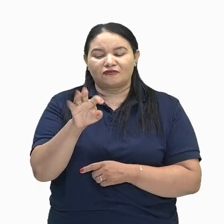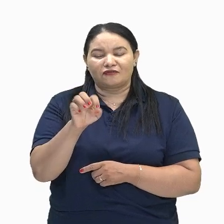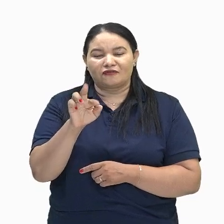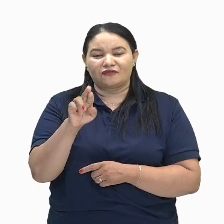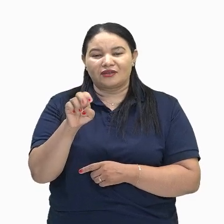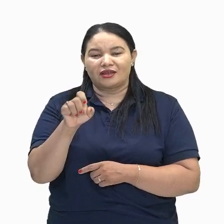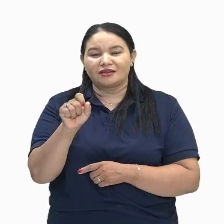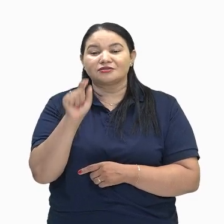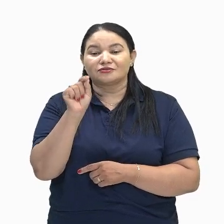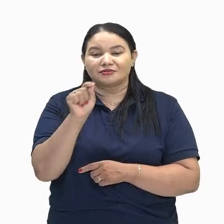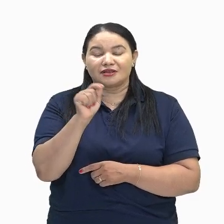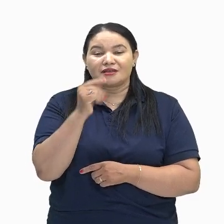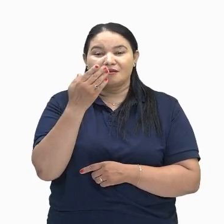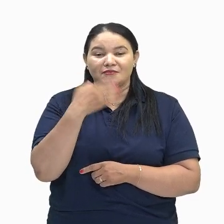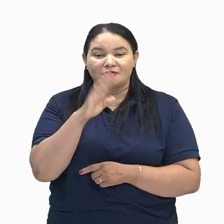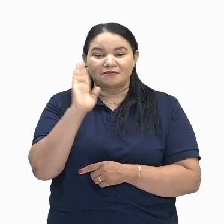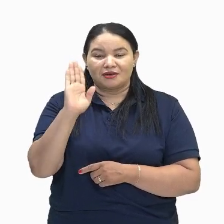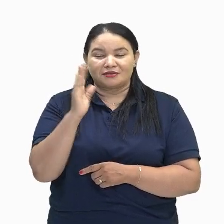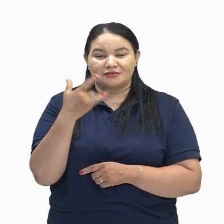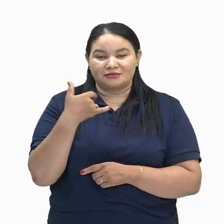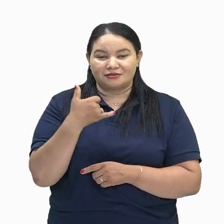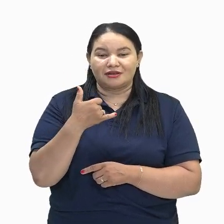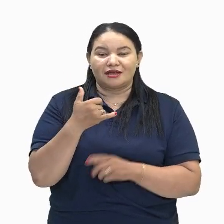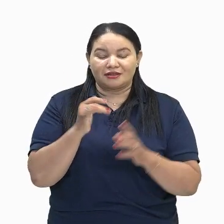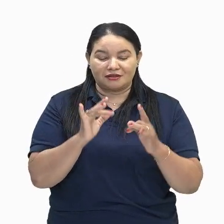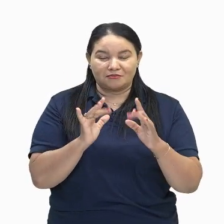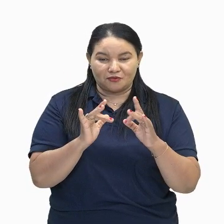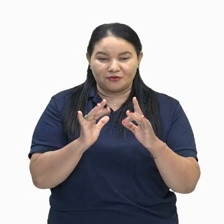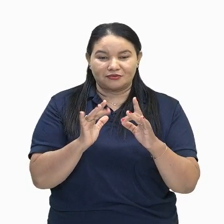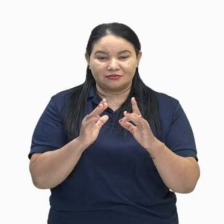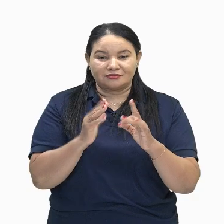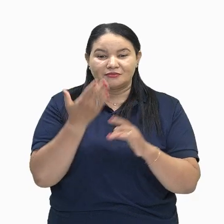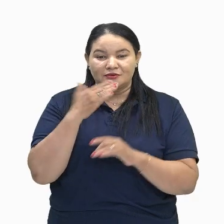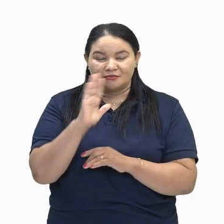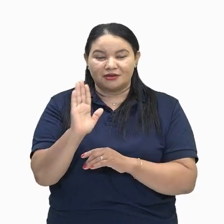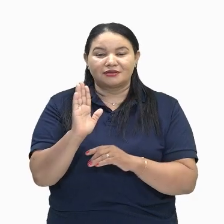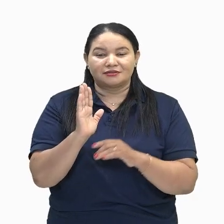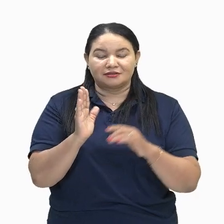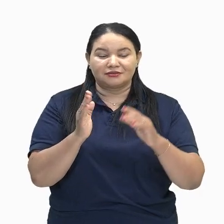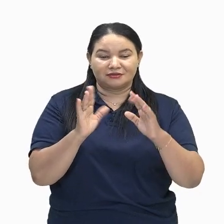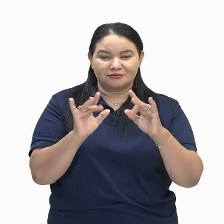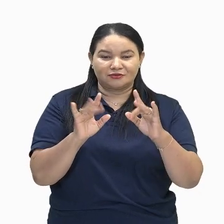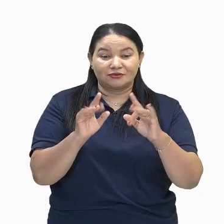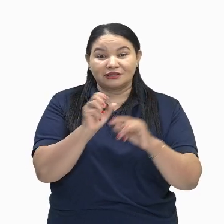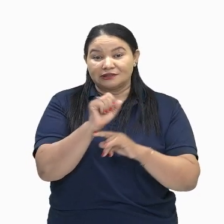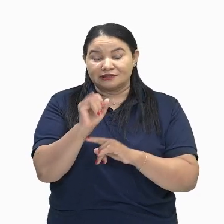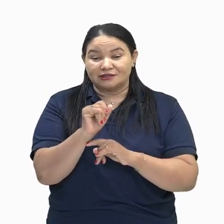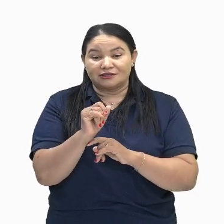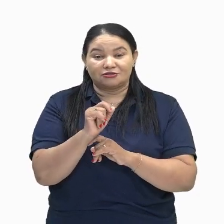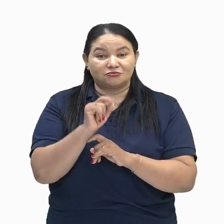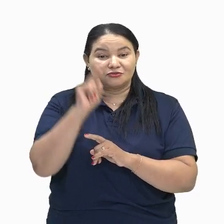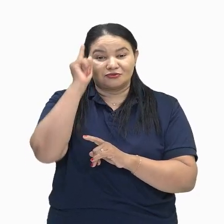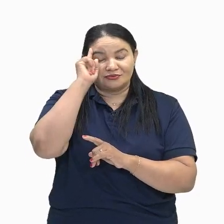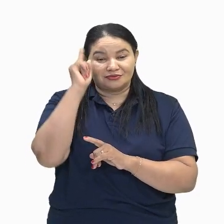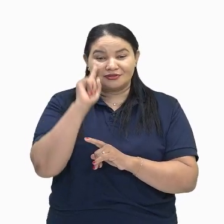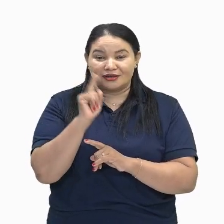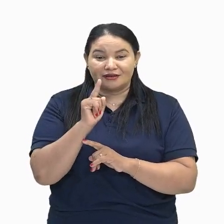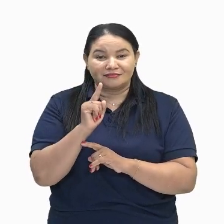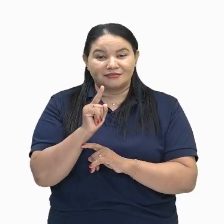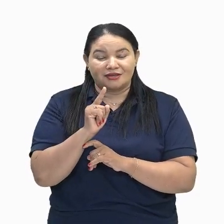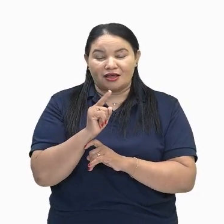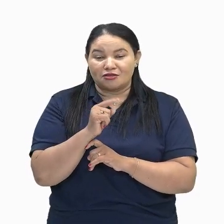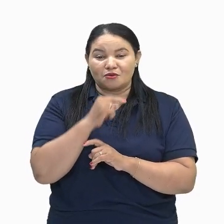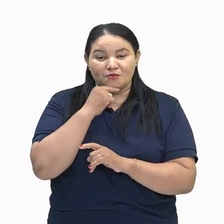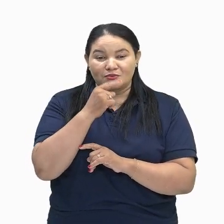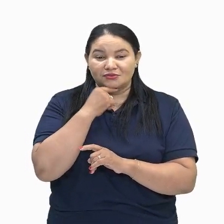é o que? Promessas de namoro. Então observe que se a gente não souber o significado, a gente não vai conseguir entender, não vai conseguir